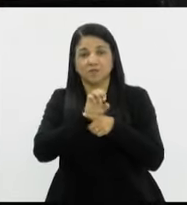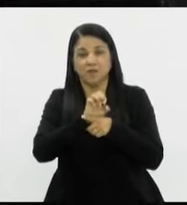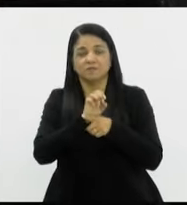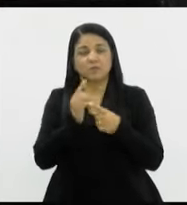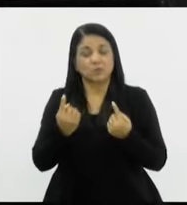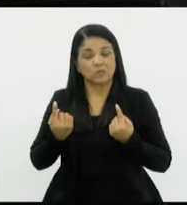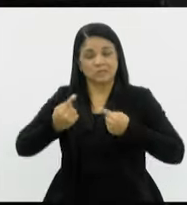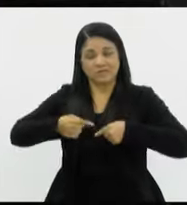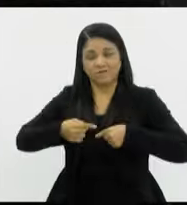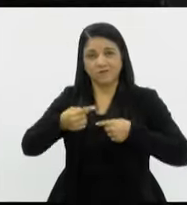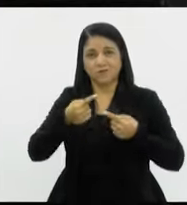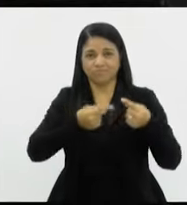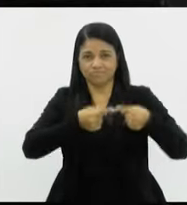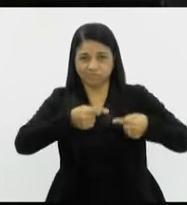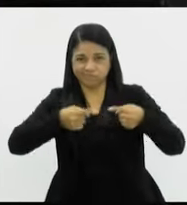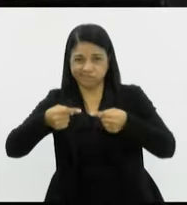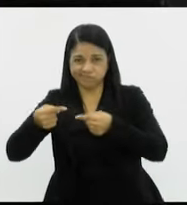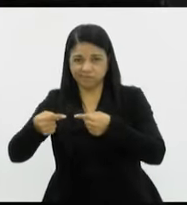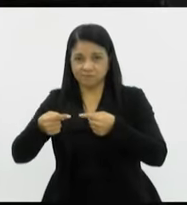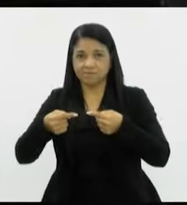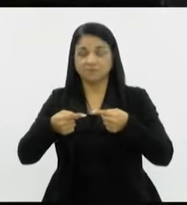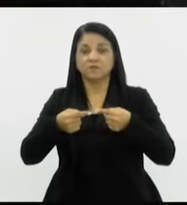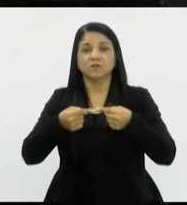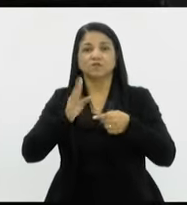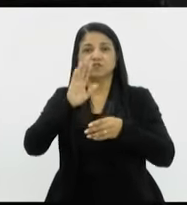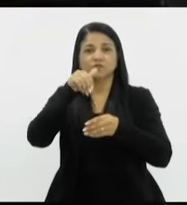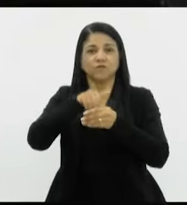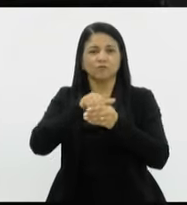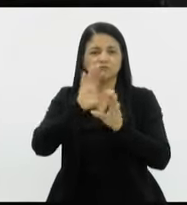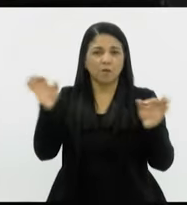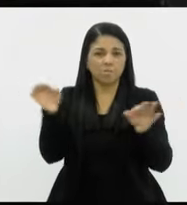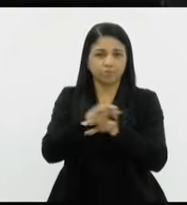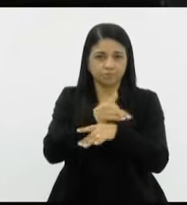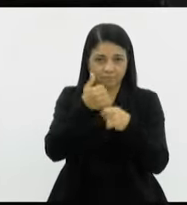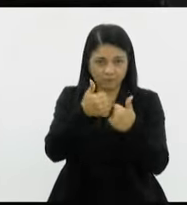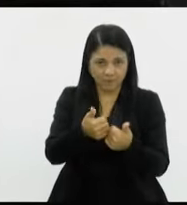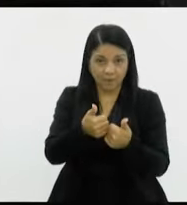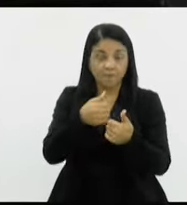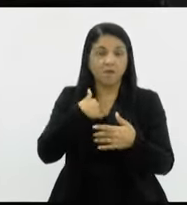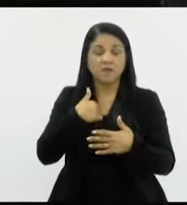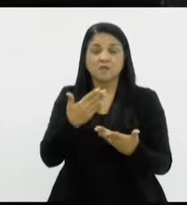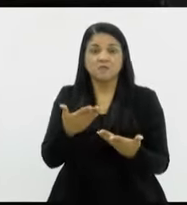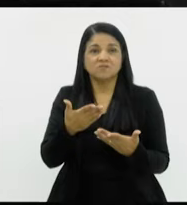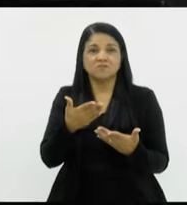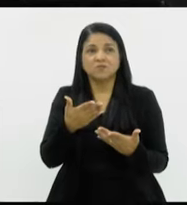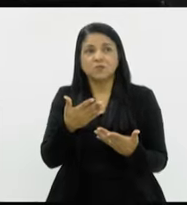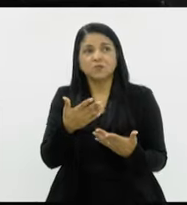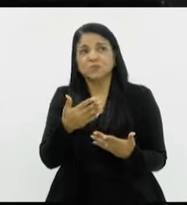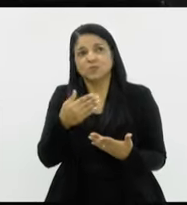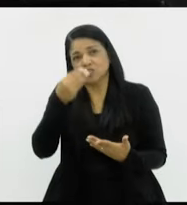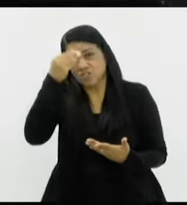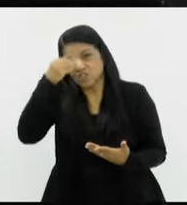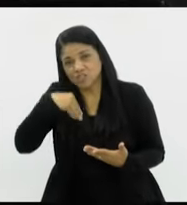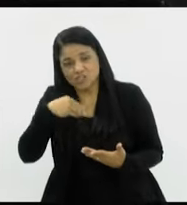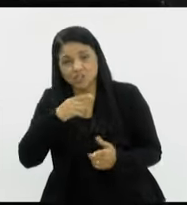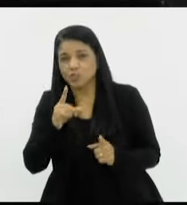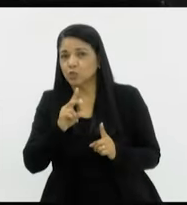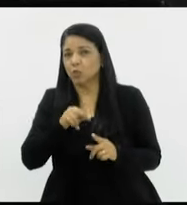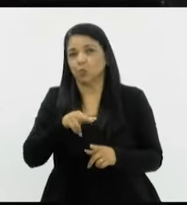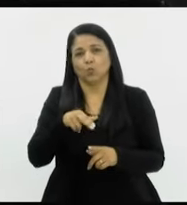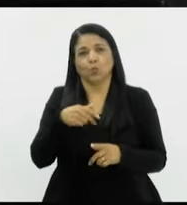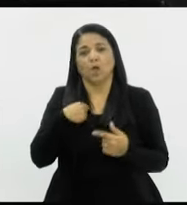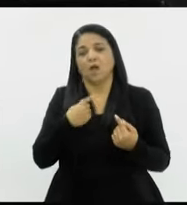desafio debater. Por vezes, os votos já estão dados, mas eu acho que a gente jamais pode desistir de vir aqui debater